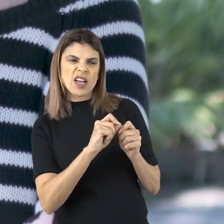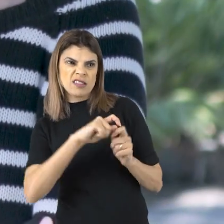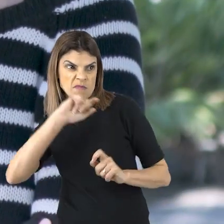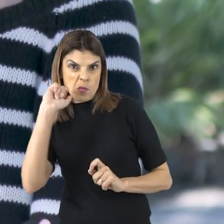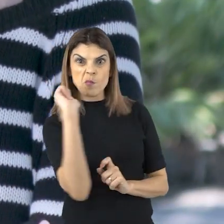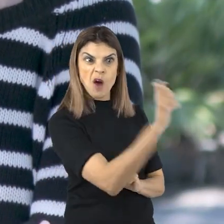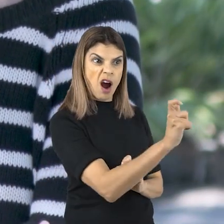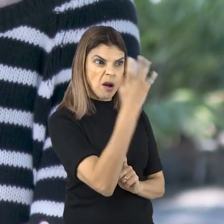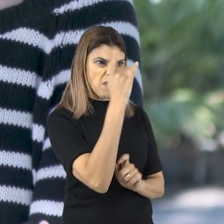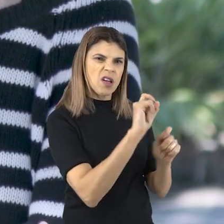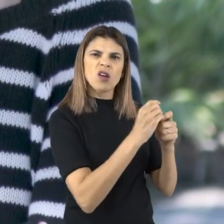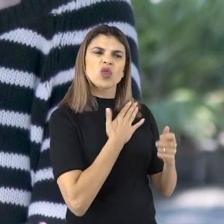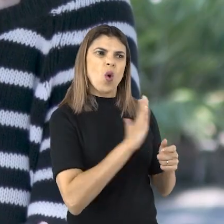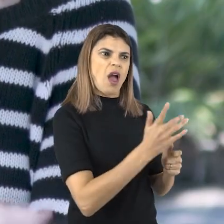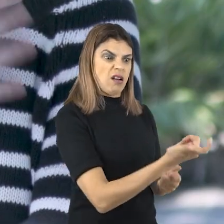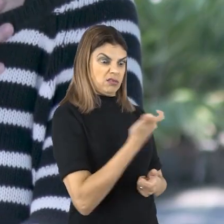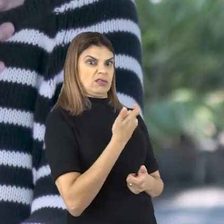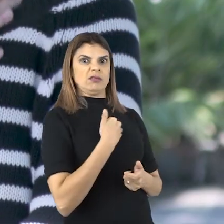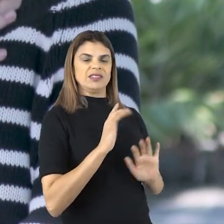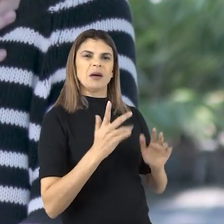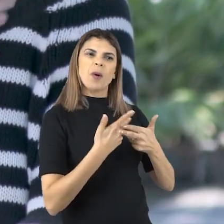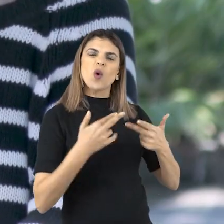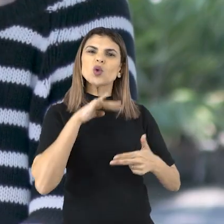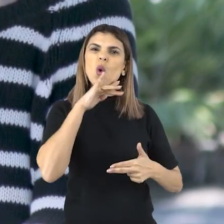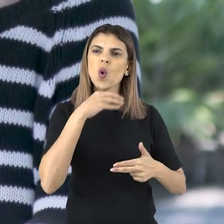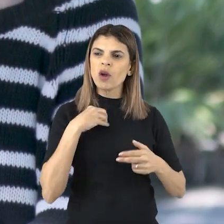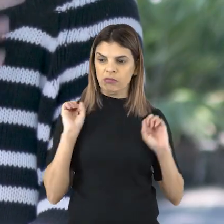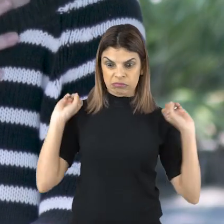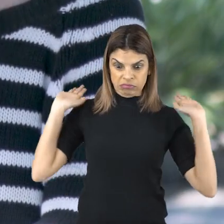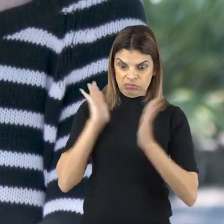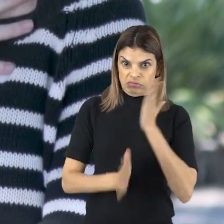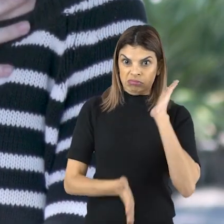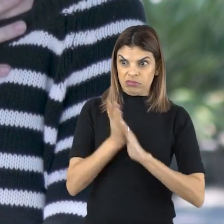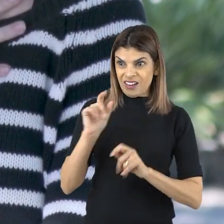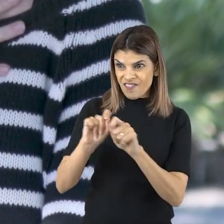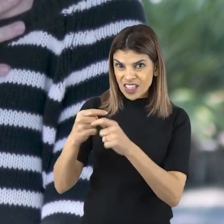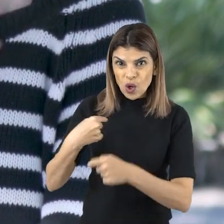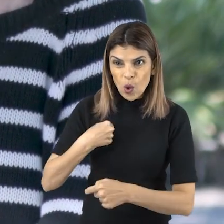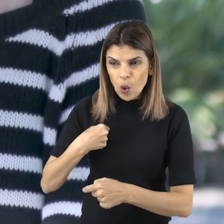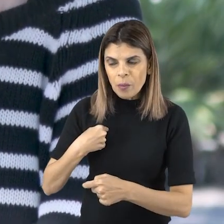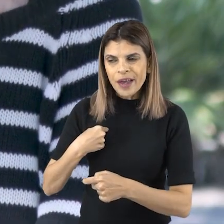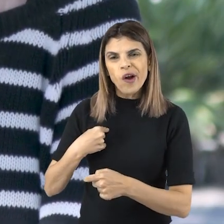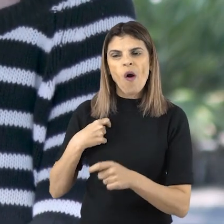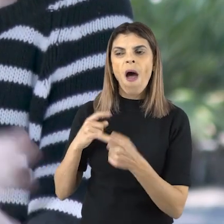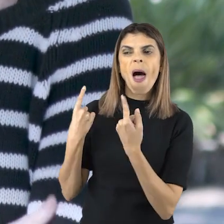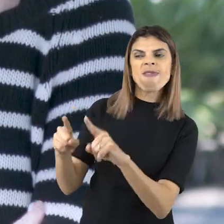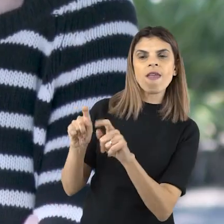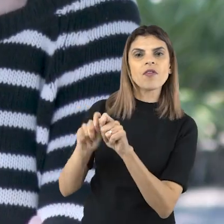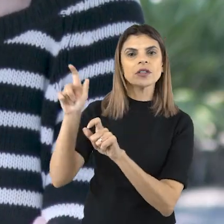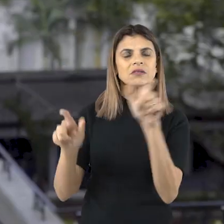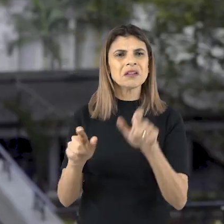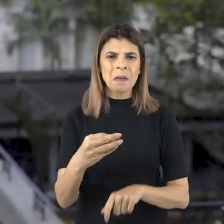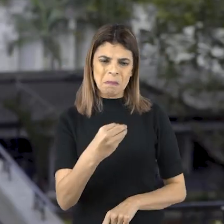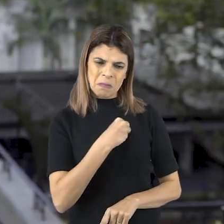que você não faria para si mesmo. Alguma coisa muito ruim que você não quisesse que alguém fizesse com você e mesmo assim você vai lá e faz pro